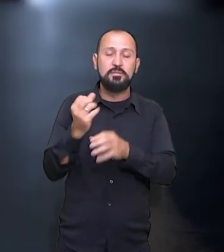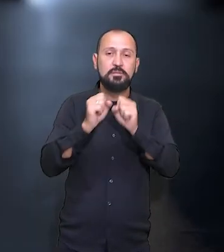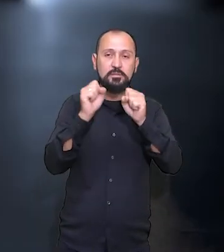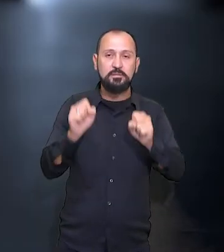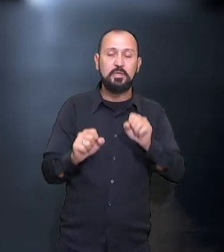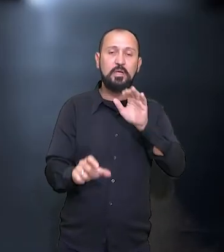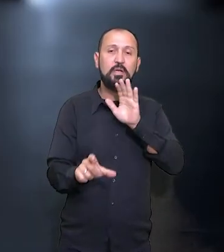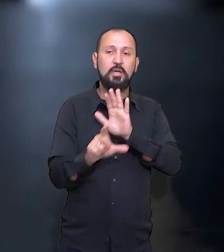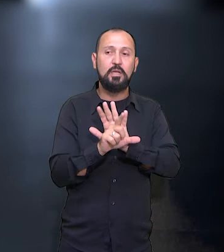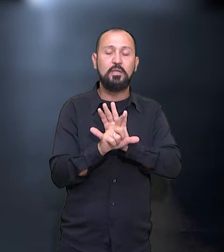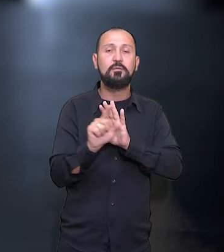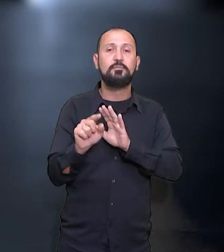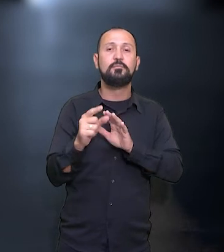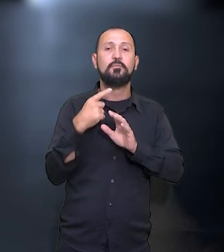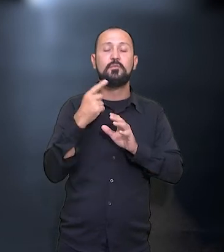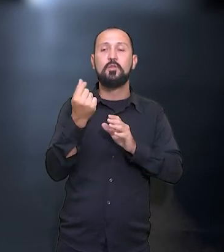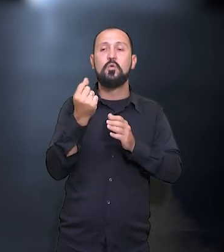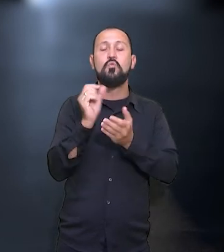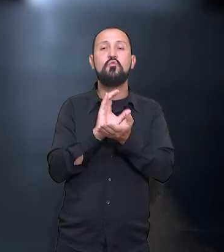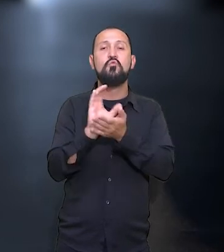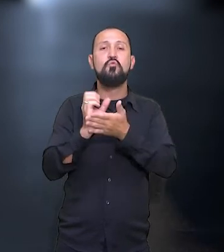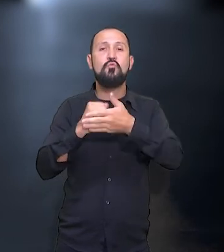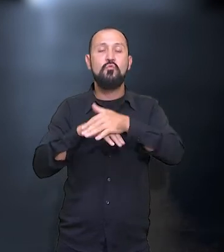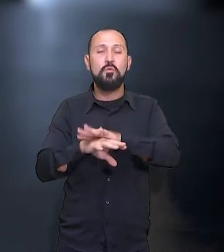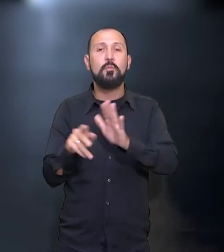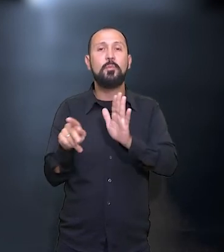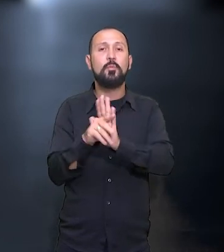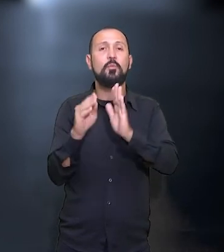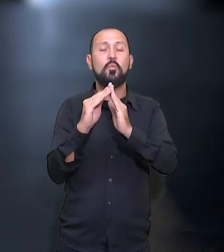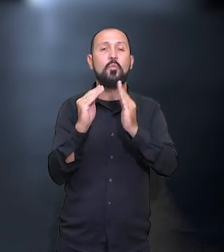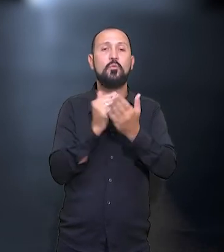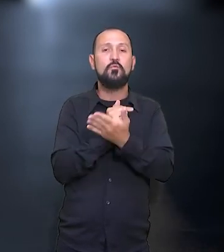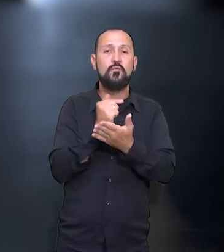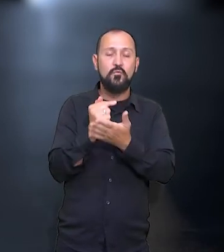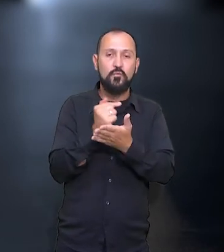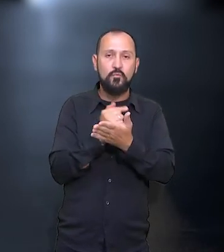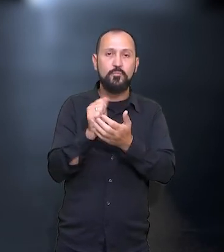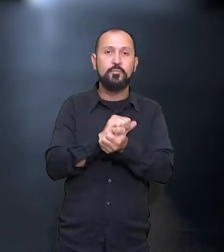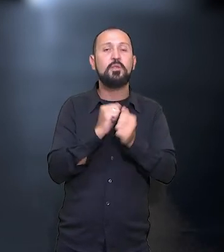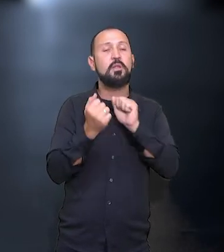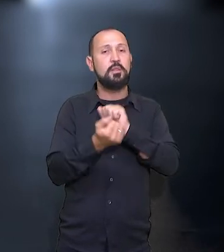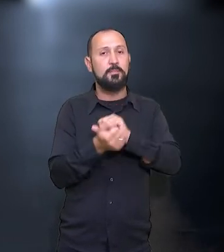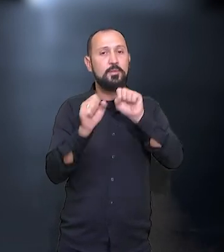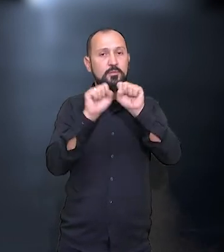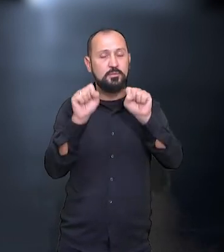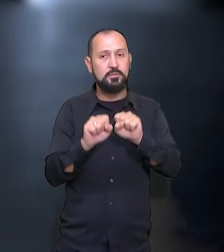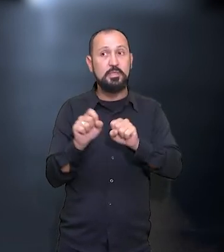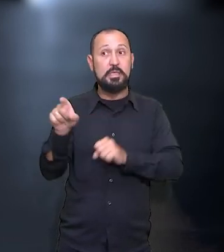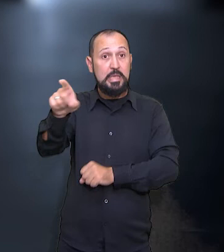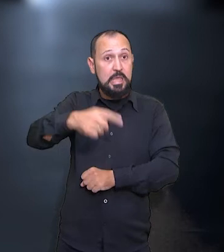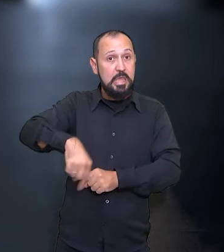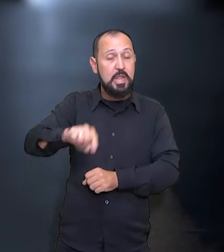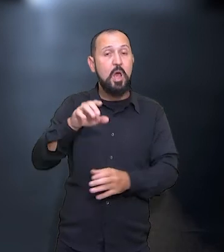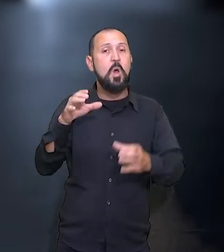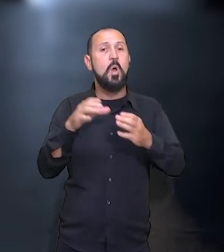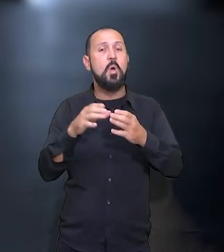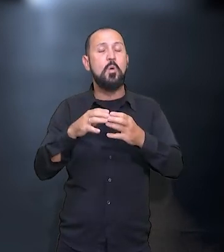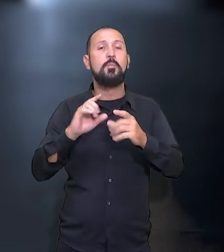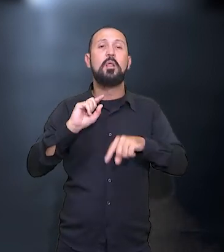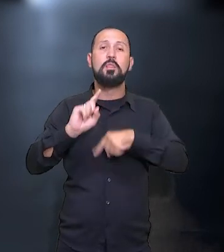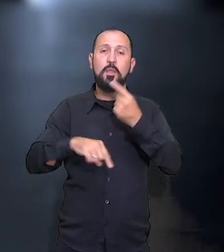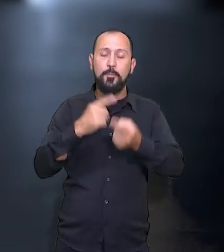essa criação? A lei traz que vai ser criado um fundo pelos cartórios que vão se adequar ao SERP e eles